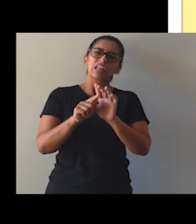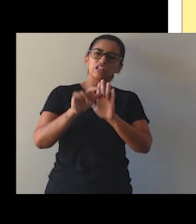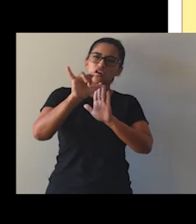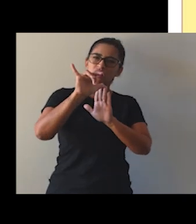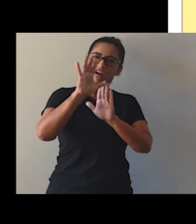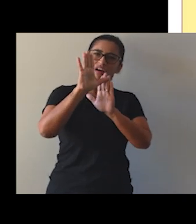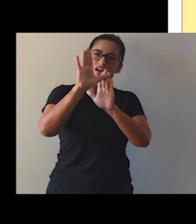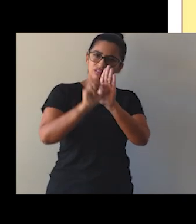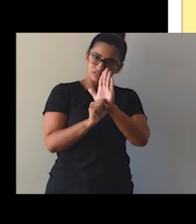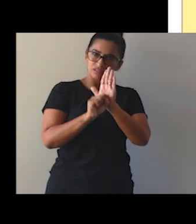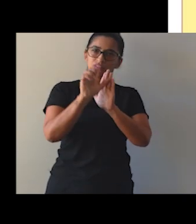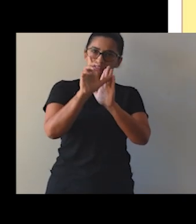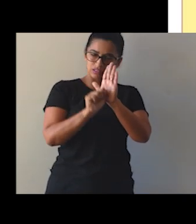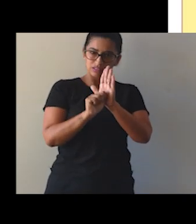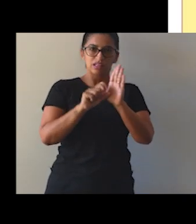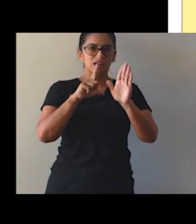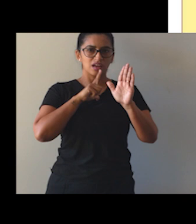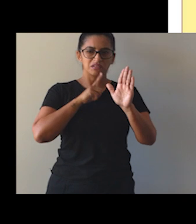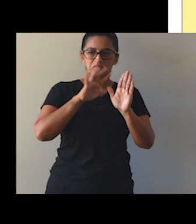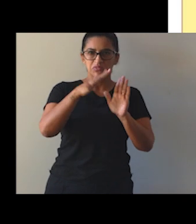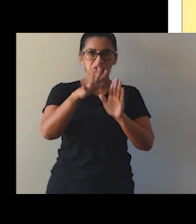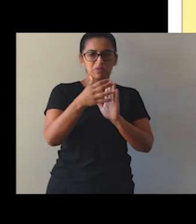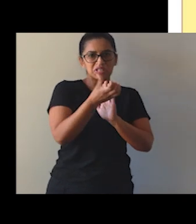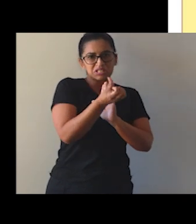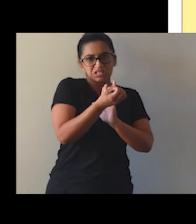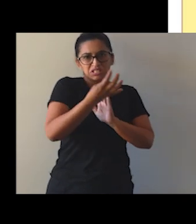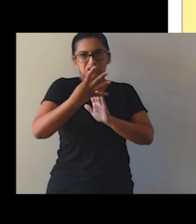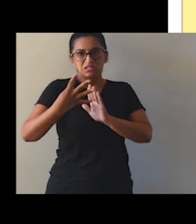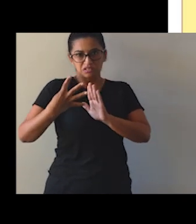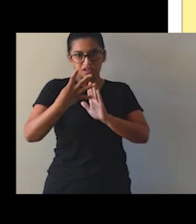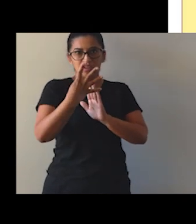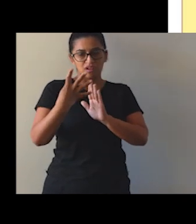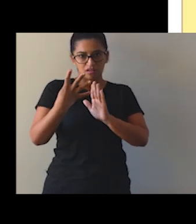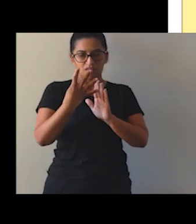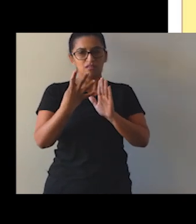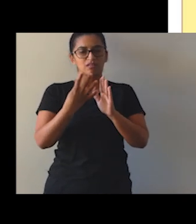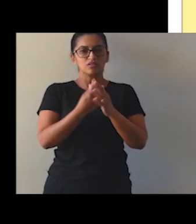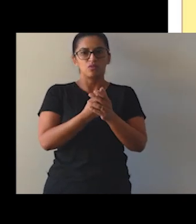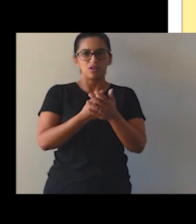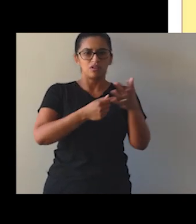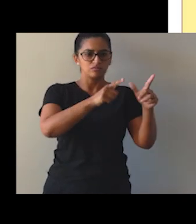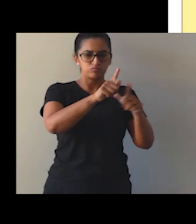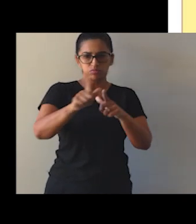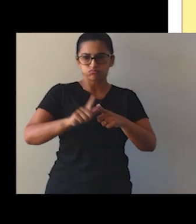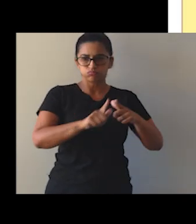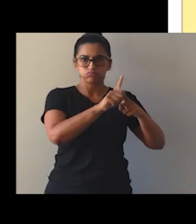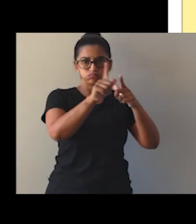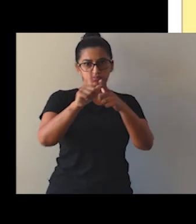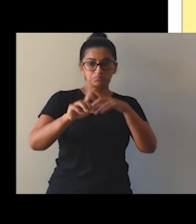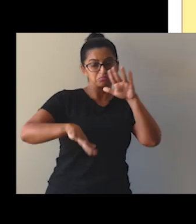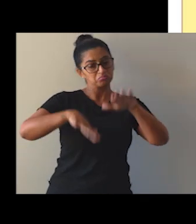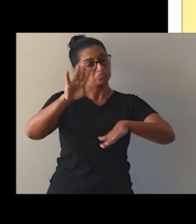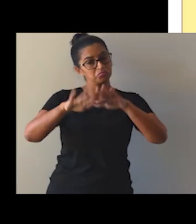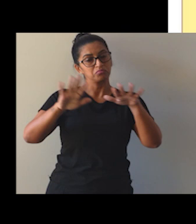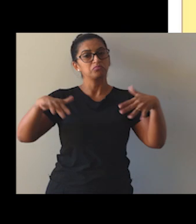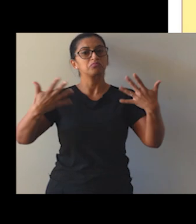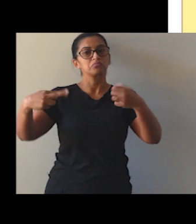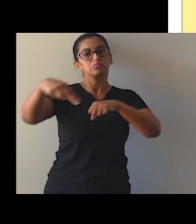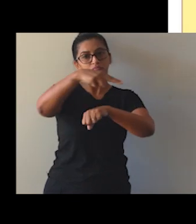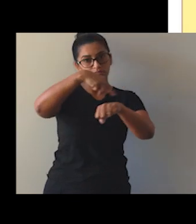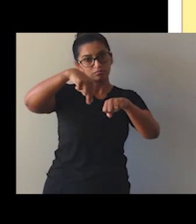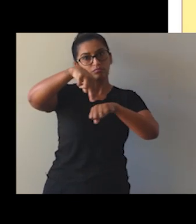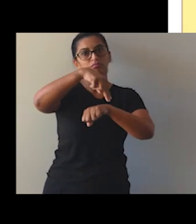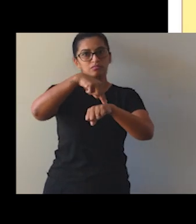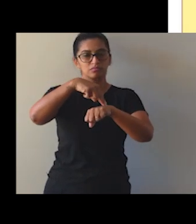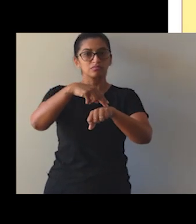a 64 caracteres, depende da língua, da nacionalidade, e ele é usado